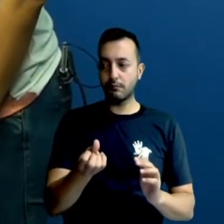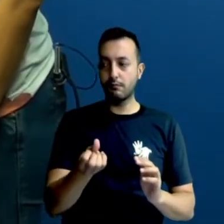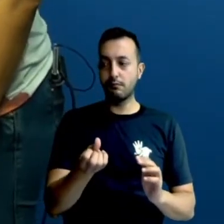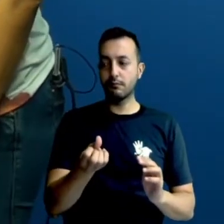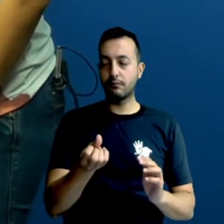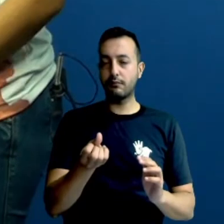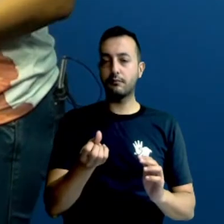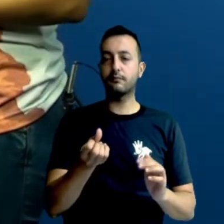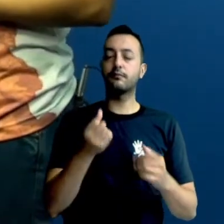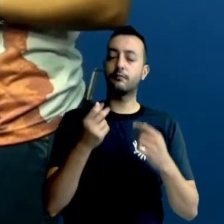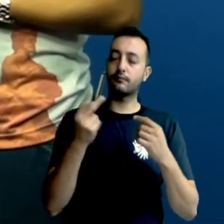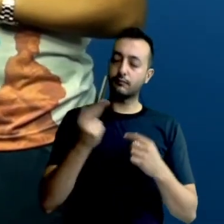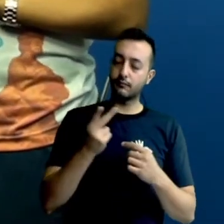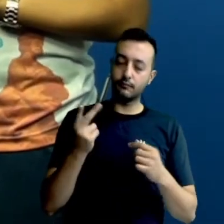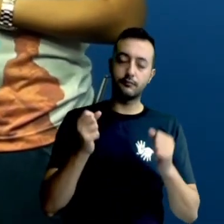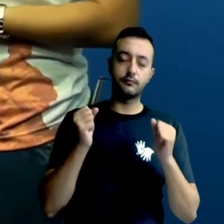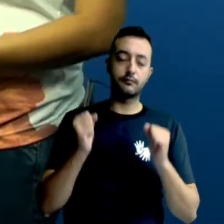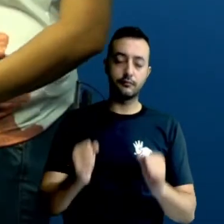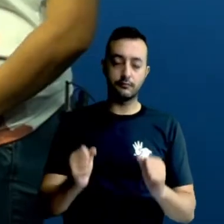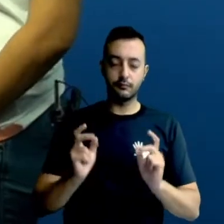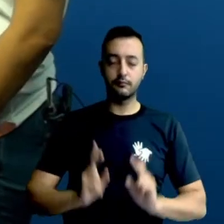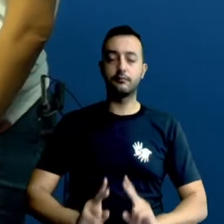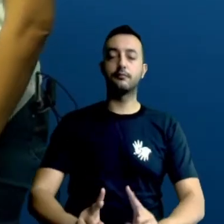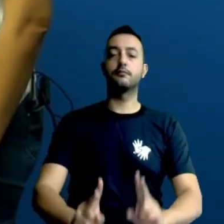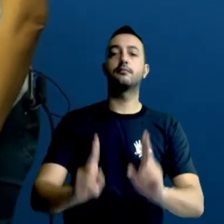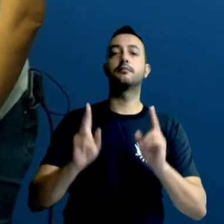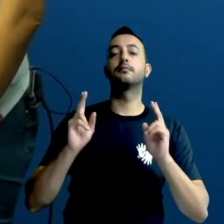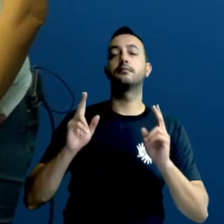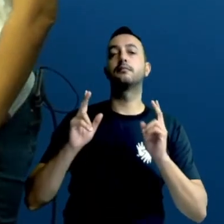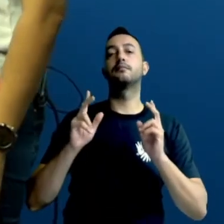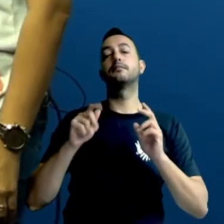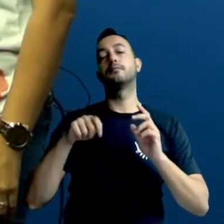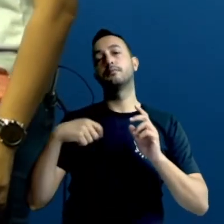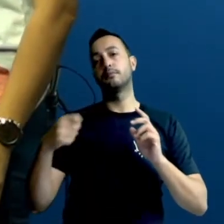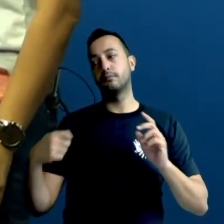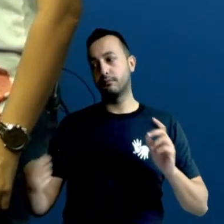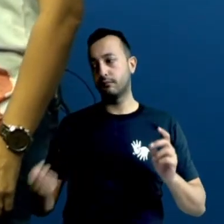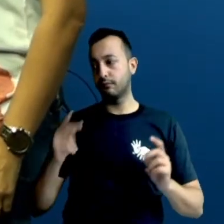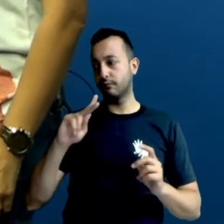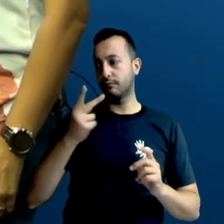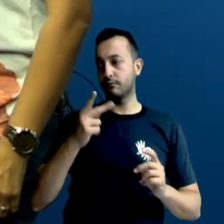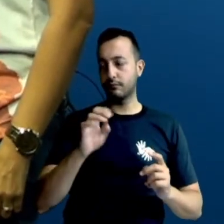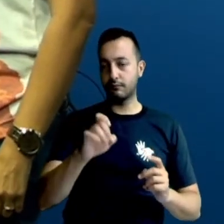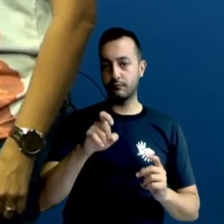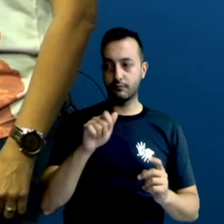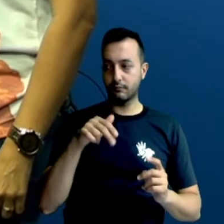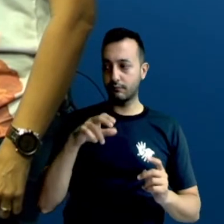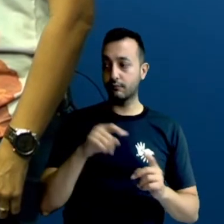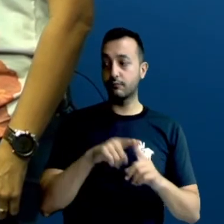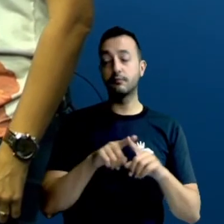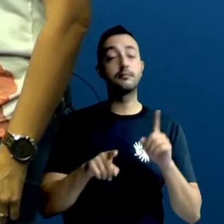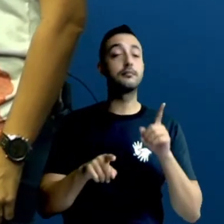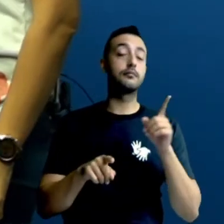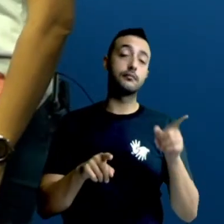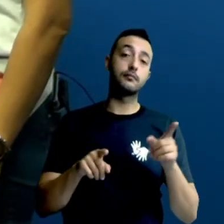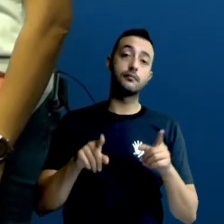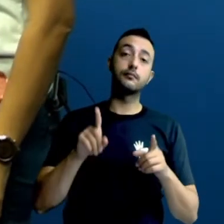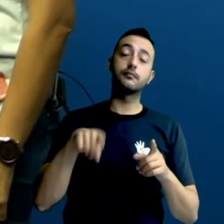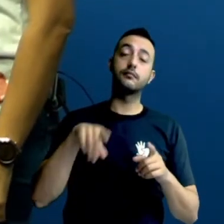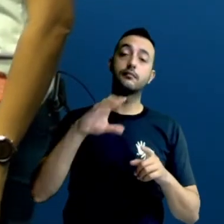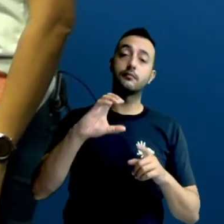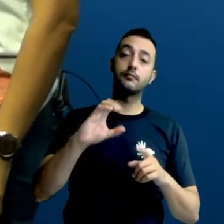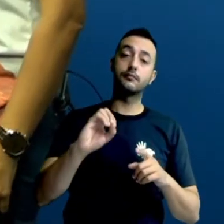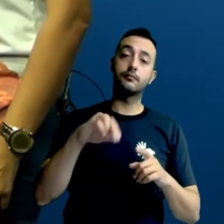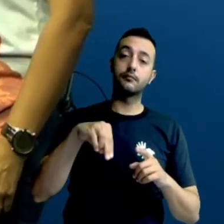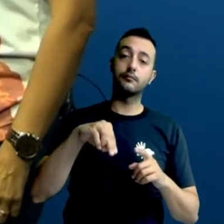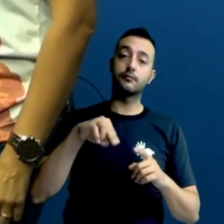aí, esses dois a gente poderia continuar a classificação, ó. Aqui é um hexágono, mas este aqui é côncavo,